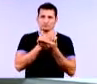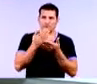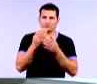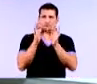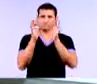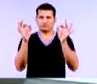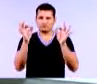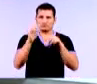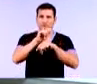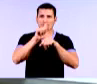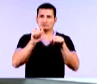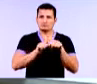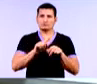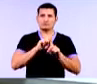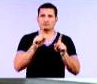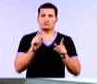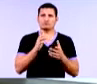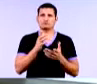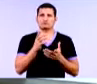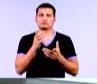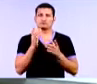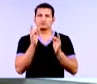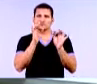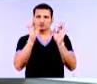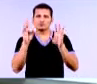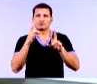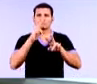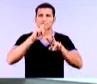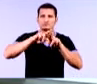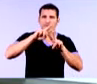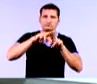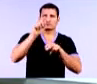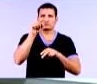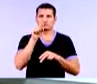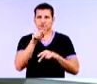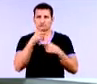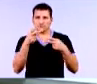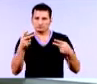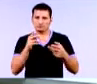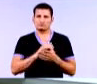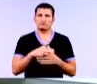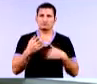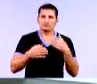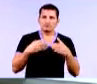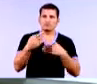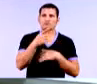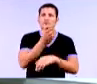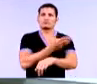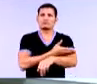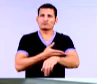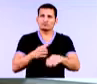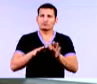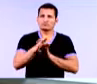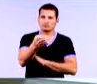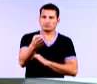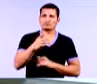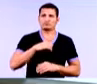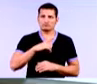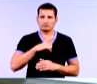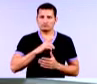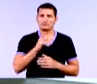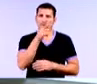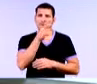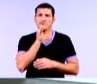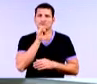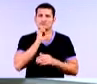algoritmo, não usar caracteres especiais. Isso, com o tempo, vocês vão aperfeiçoando. Esse foi um exemplo mais simples, tá? É um exemplo